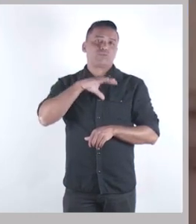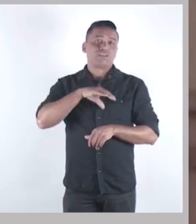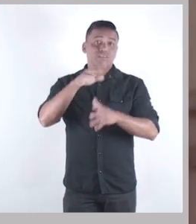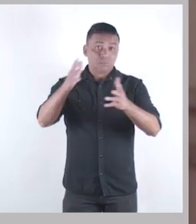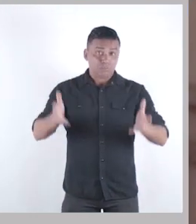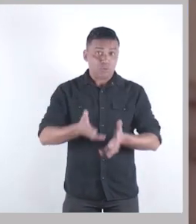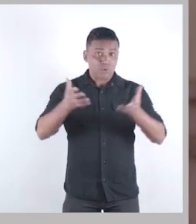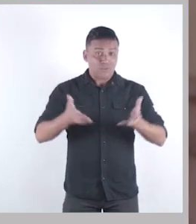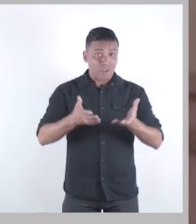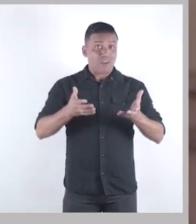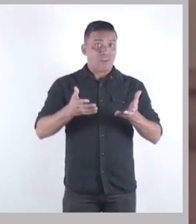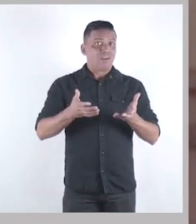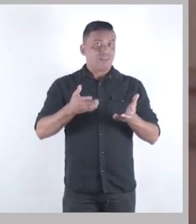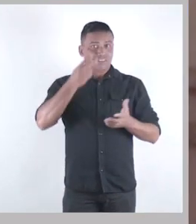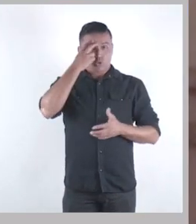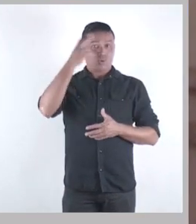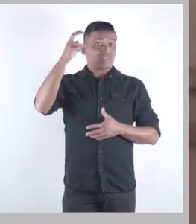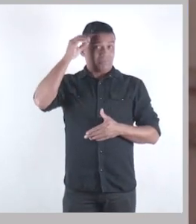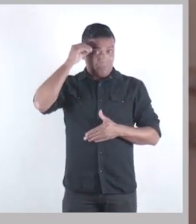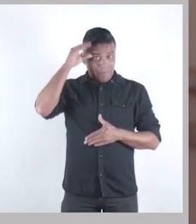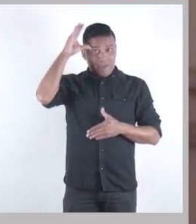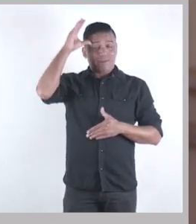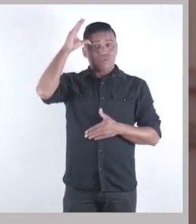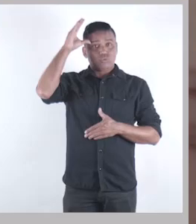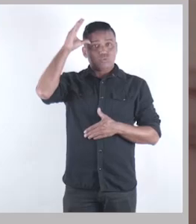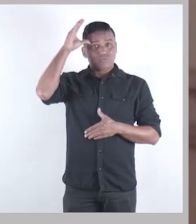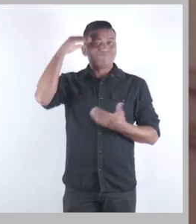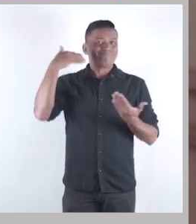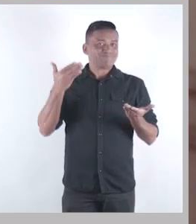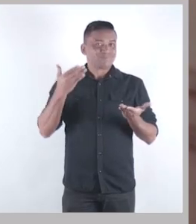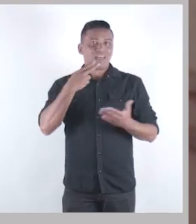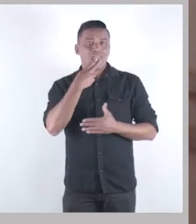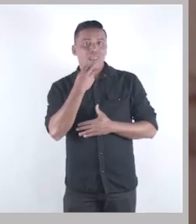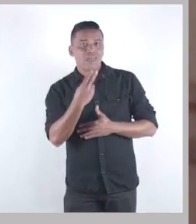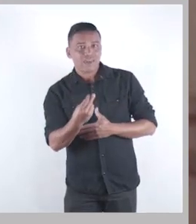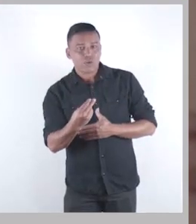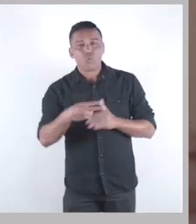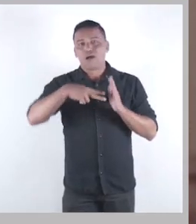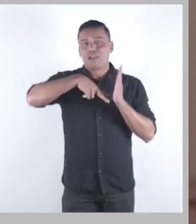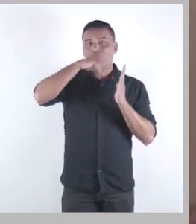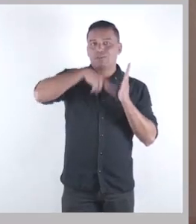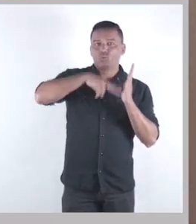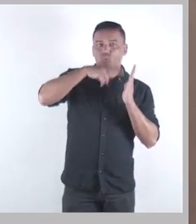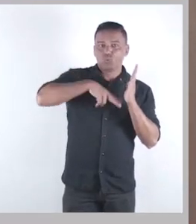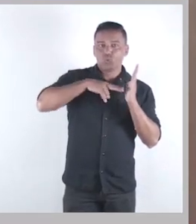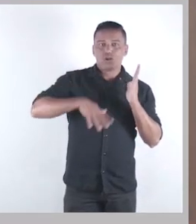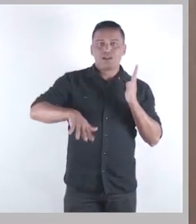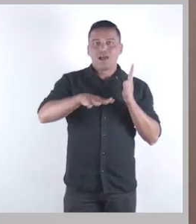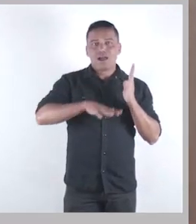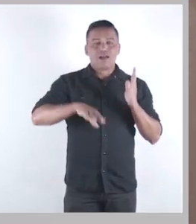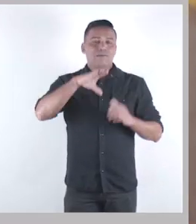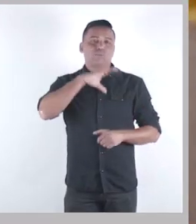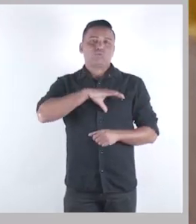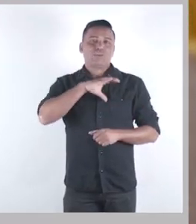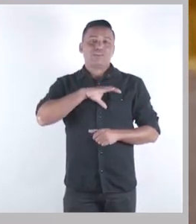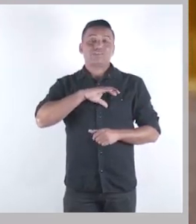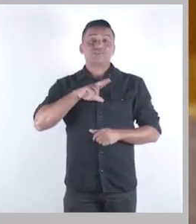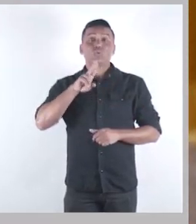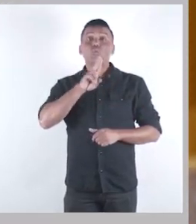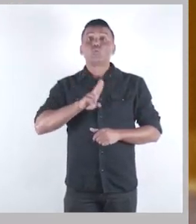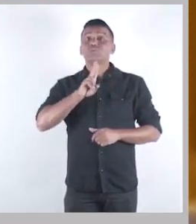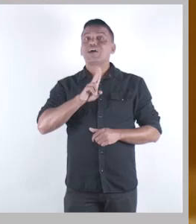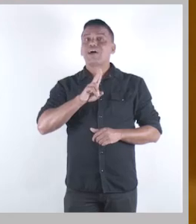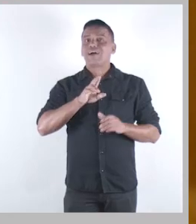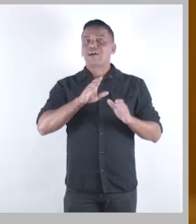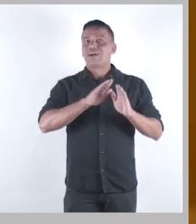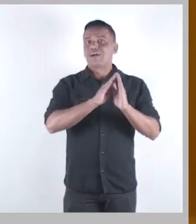conhecimento a partir do domínio da língua, da leitura em língua portuguesa através do livro. Professor,